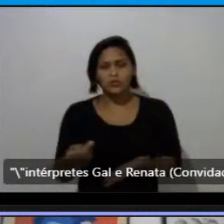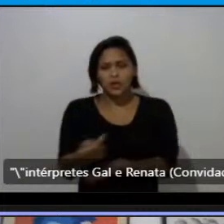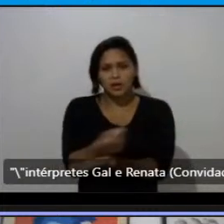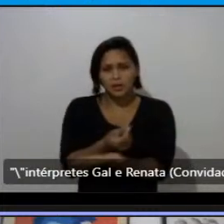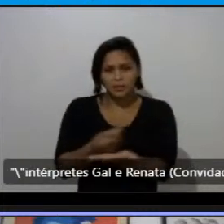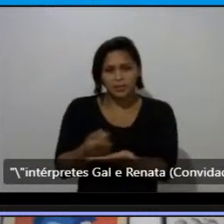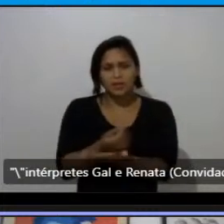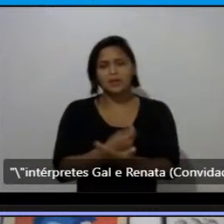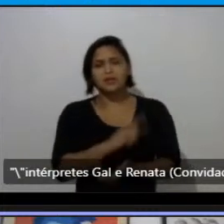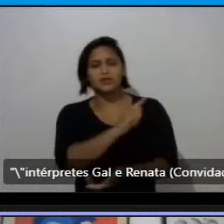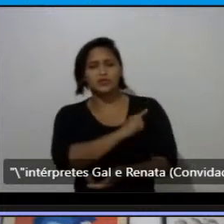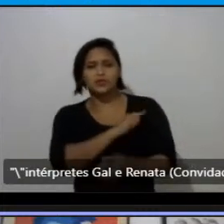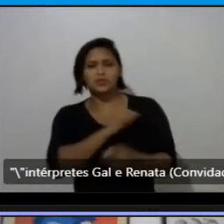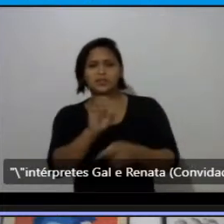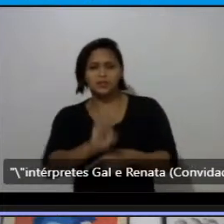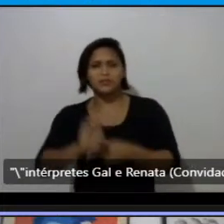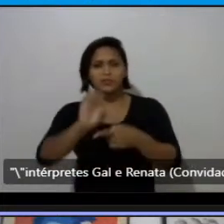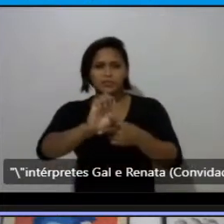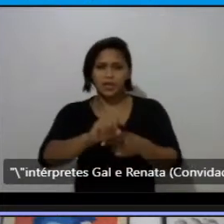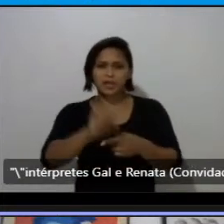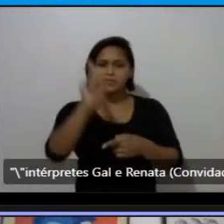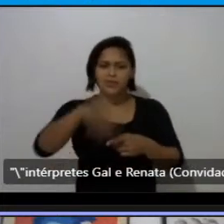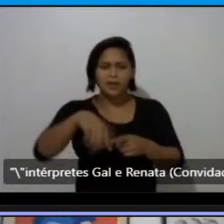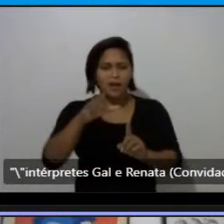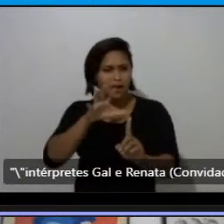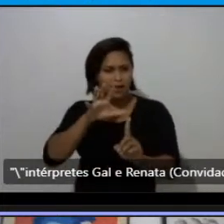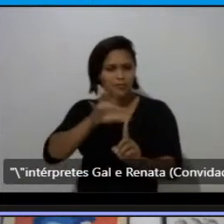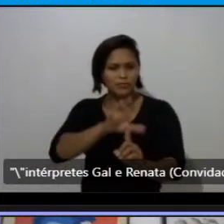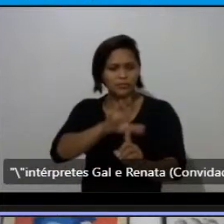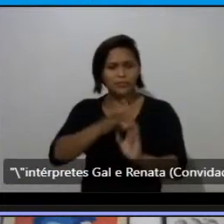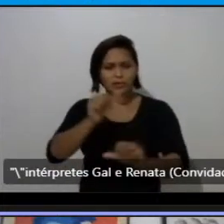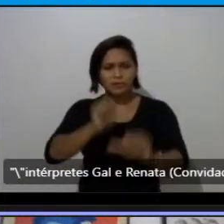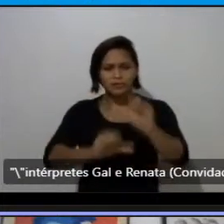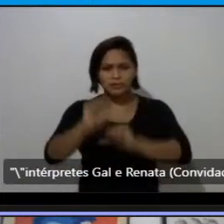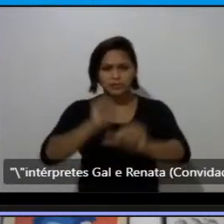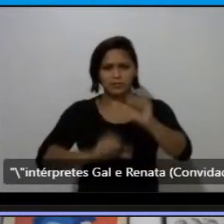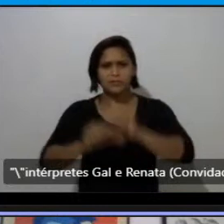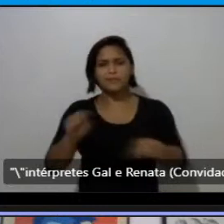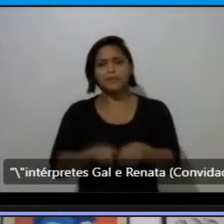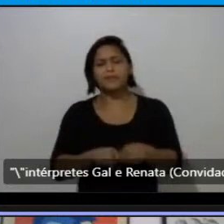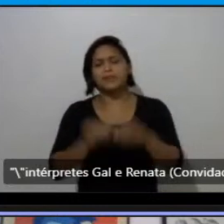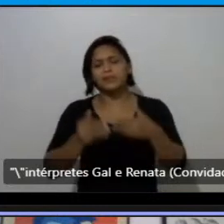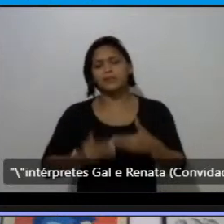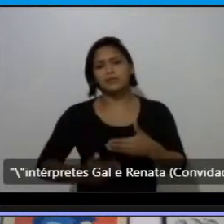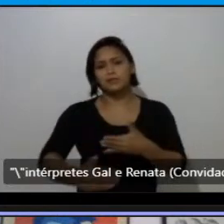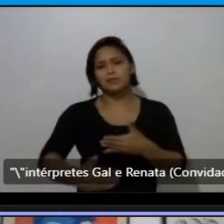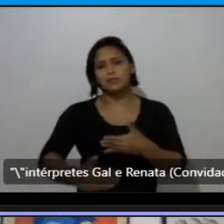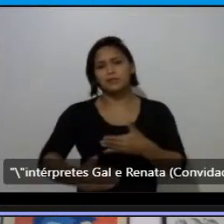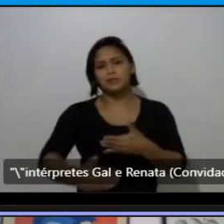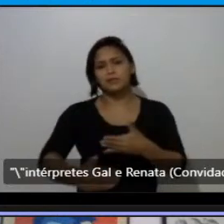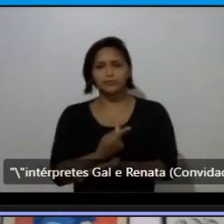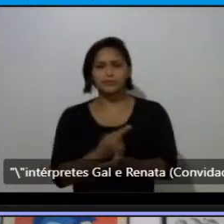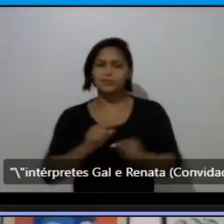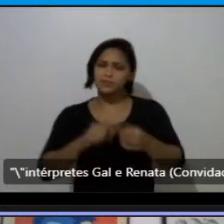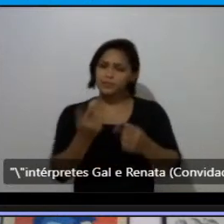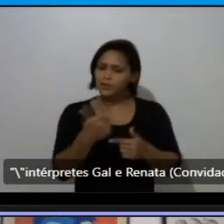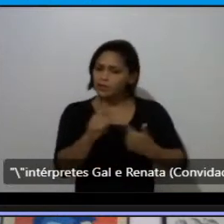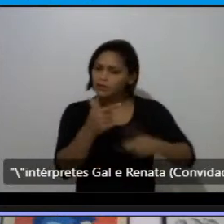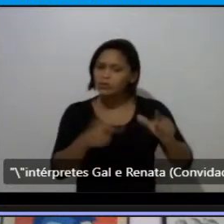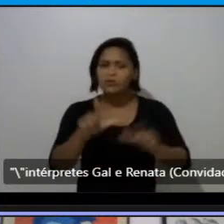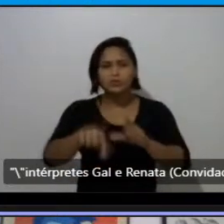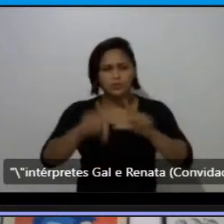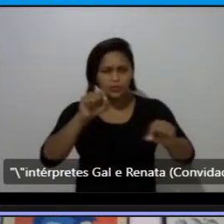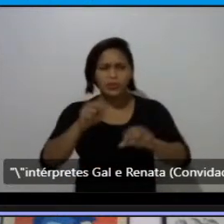capitalistas, da gestão do Estado, elas acabam tensionando e alterando muitas vezes os processos de resistência? Existem outras